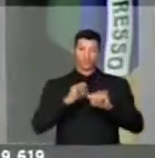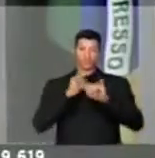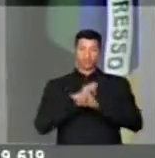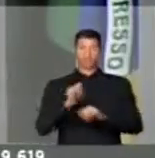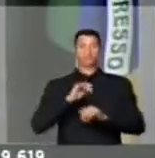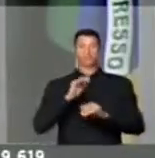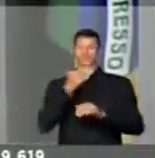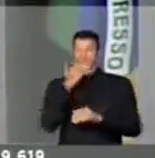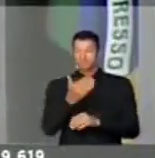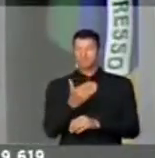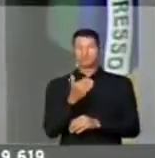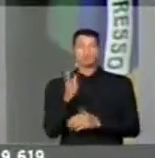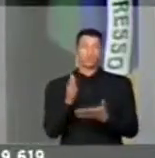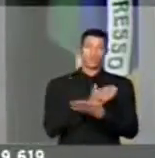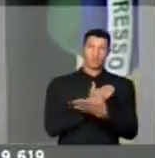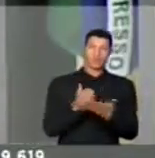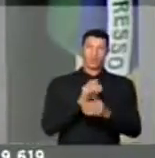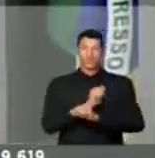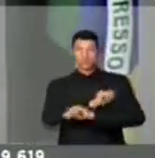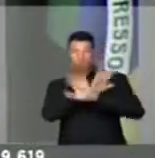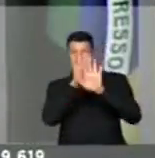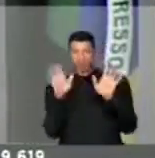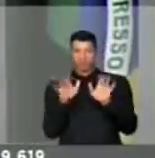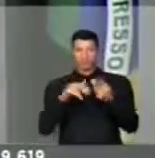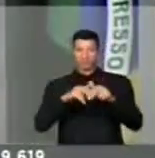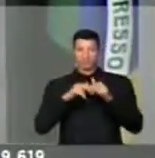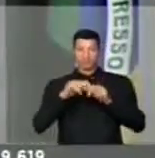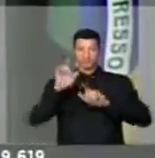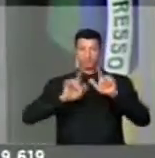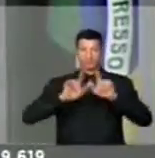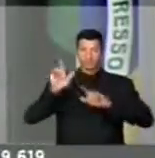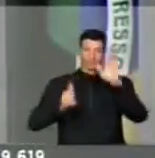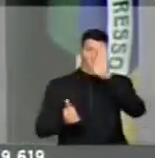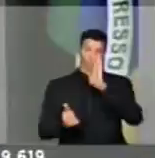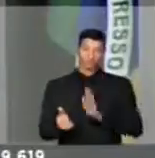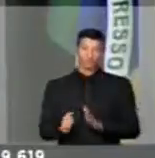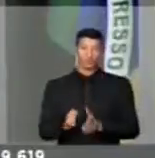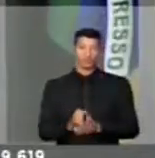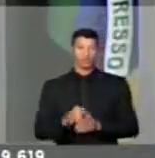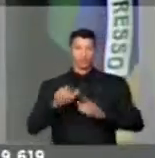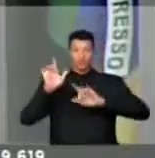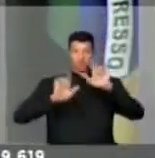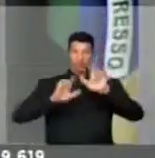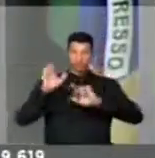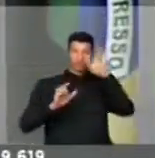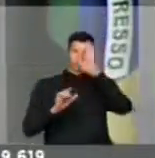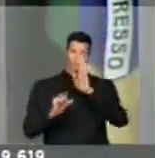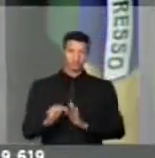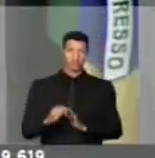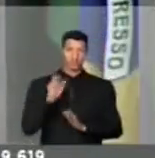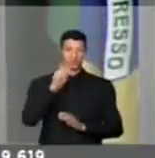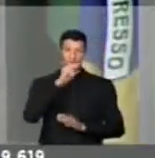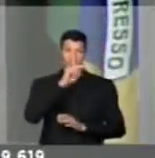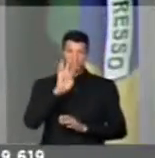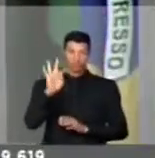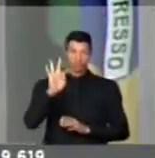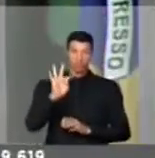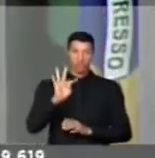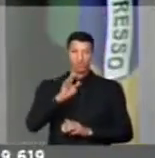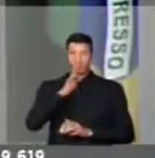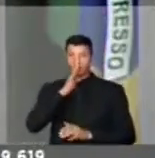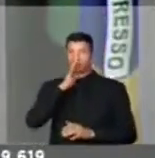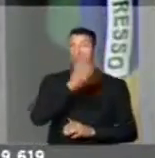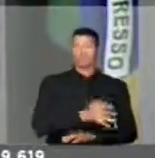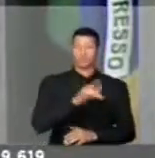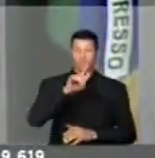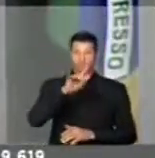noticiados de forma muito transparente pela mídia brasileira. A mídia brasileira que o PT acusa